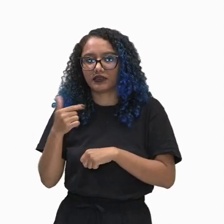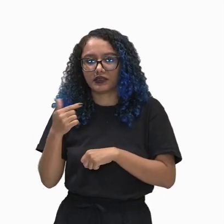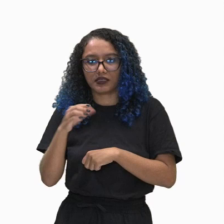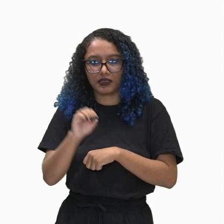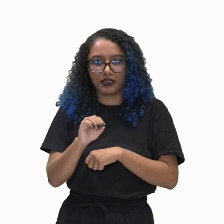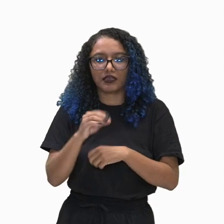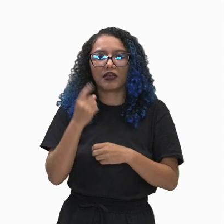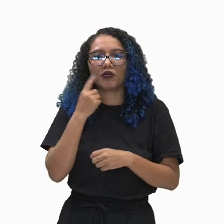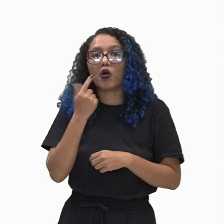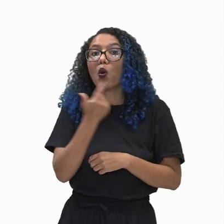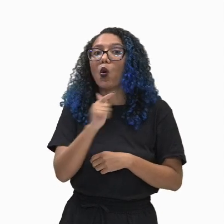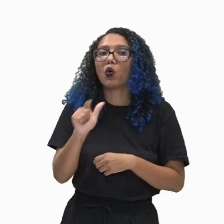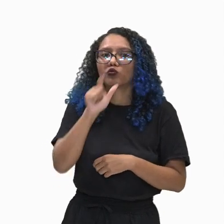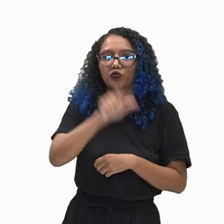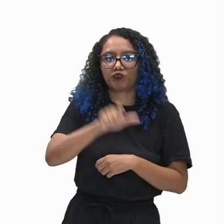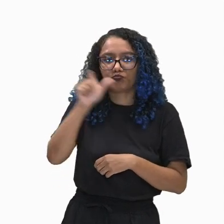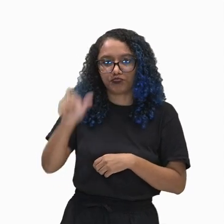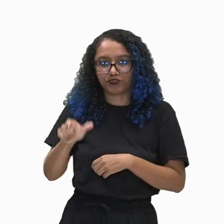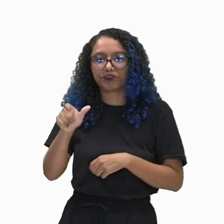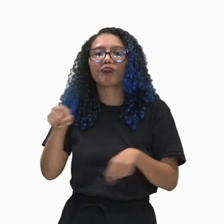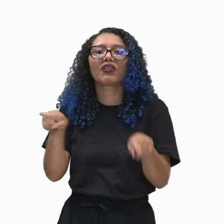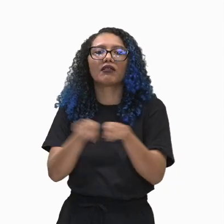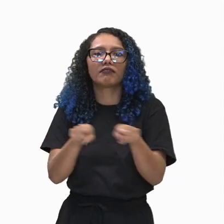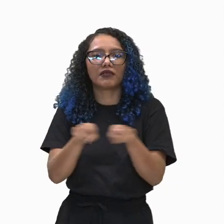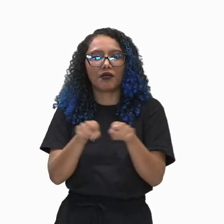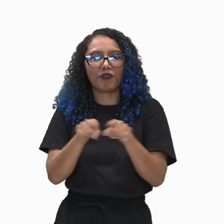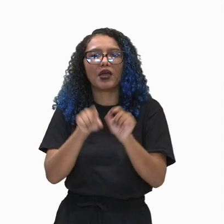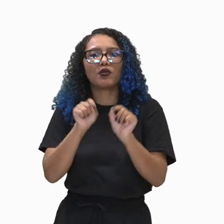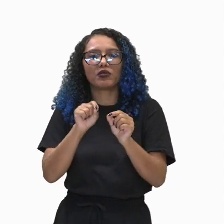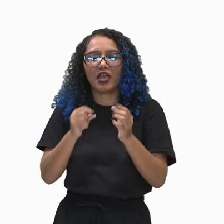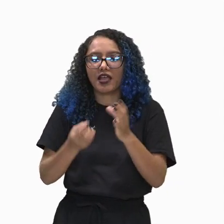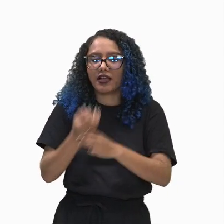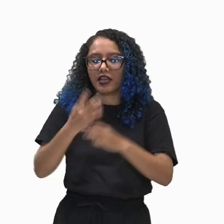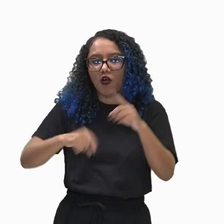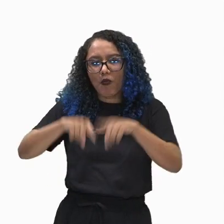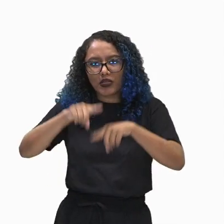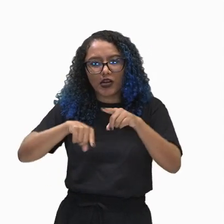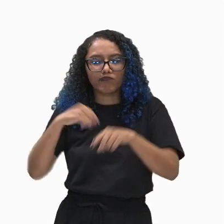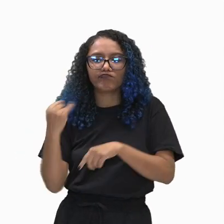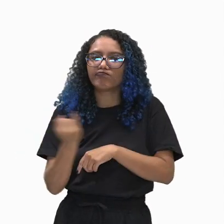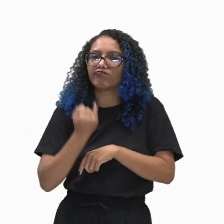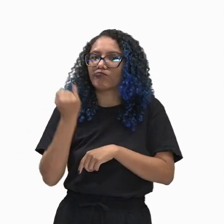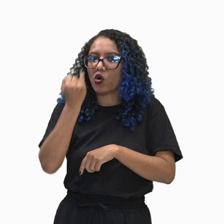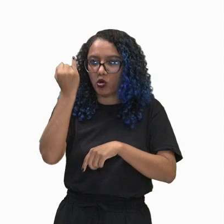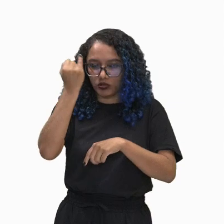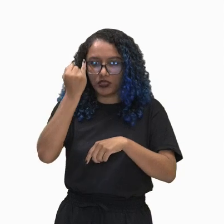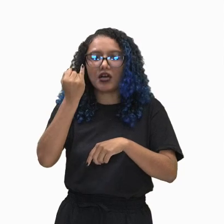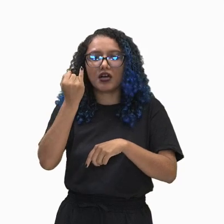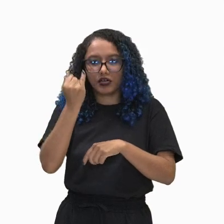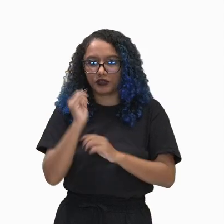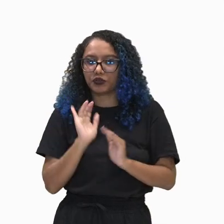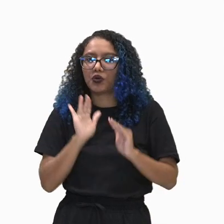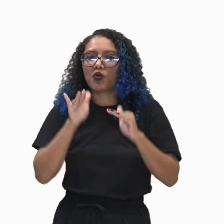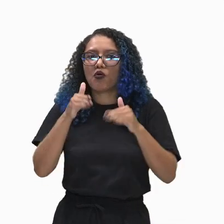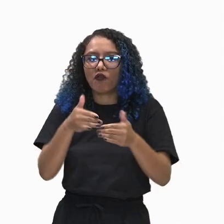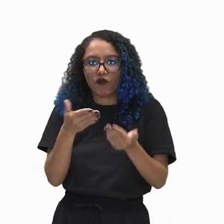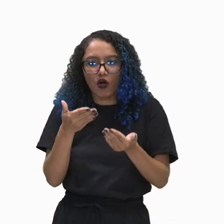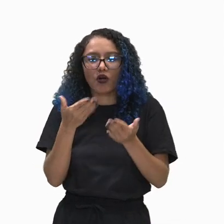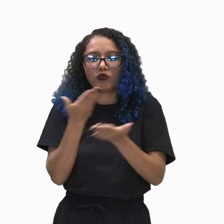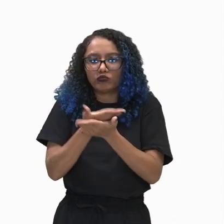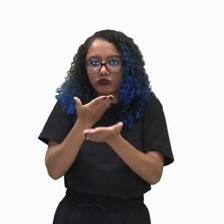e Gilbert desenvolveram tecnologias importantíssimas de sequenciamento de